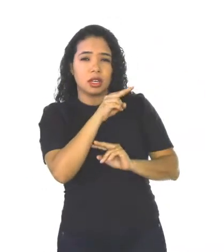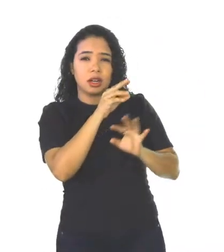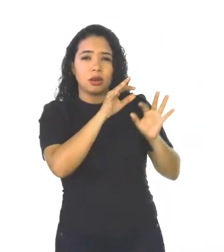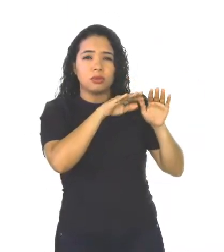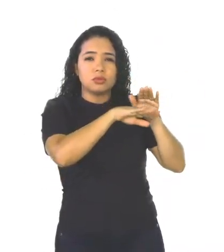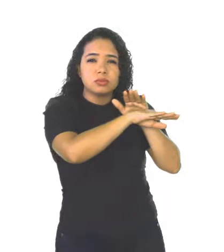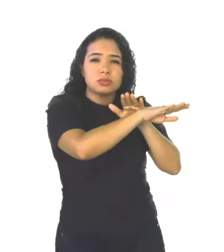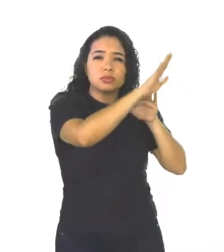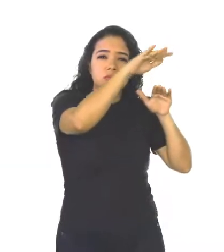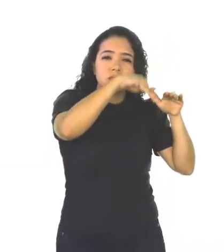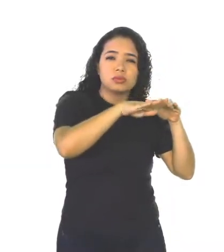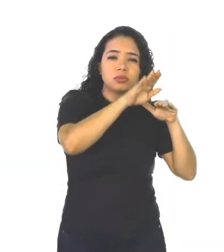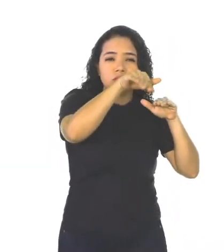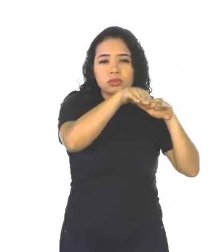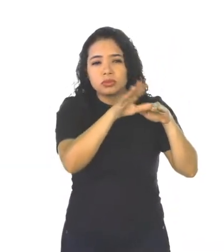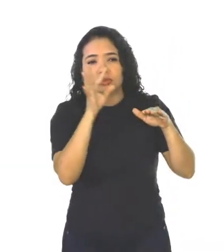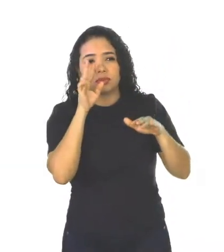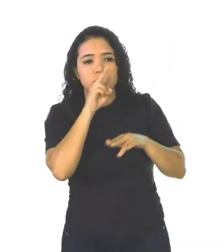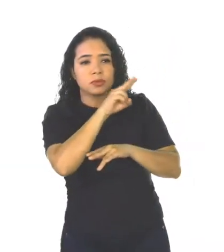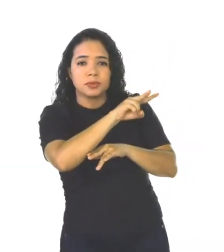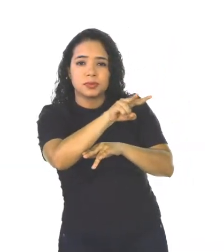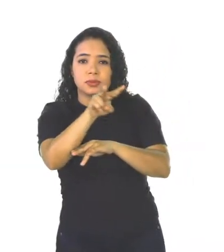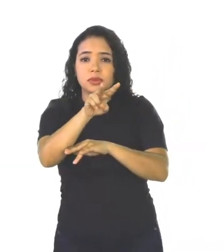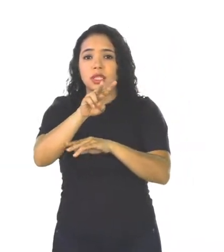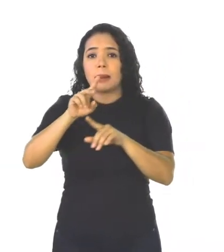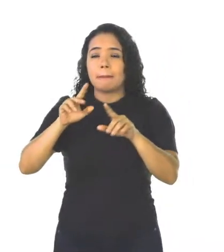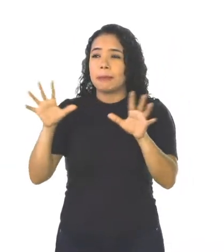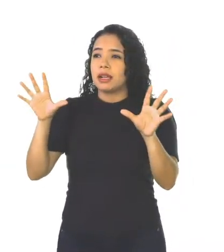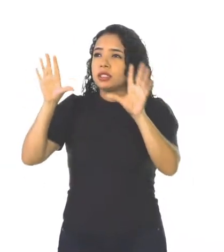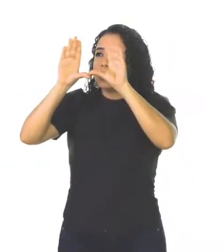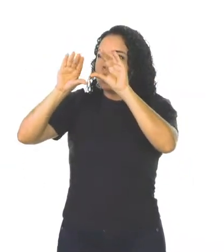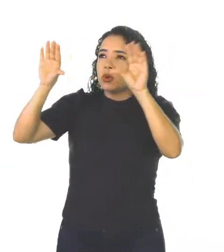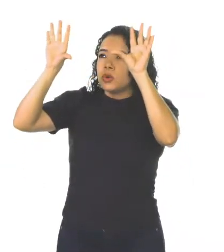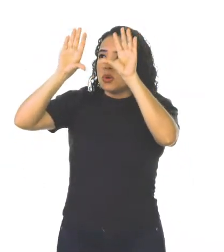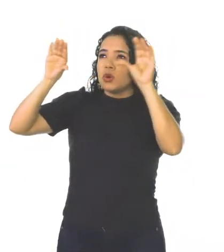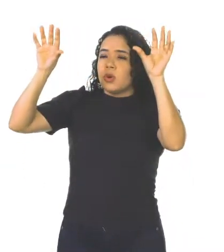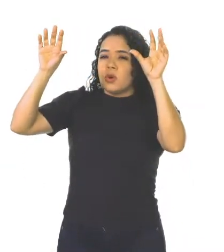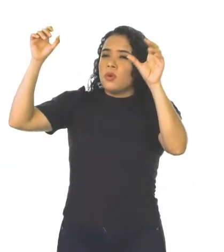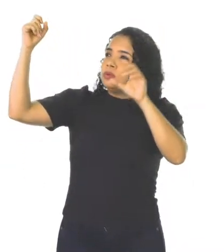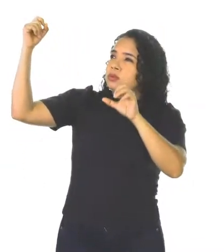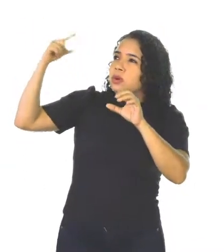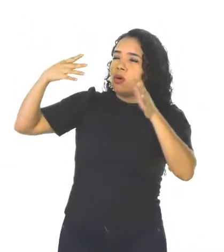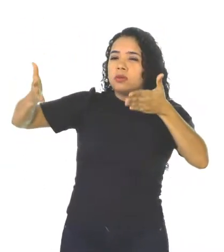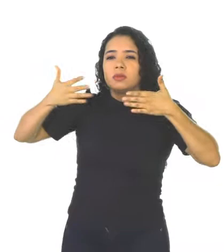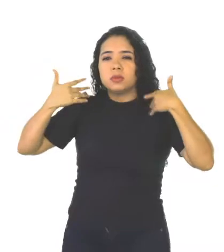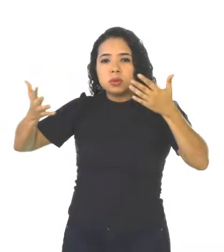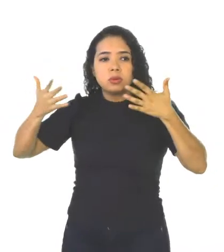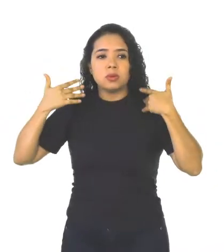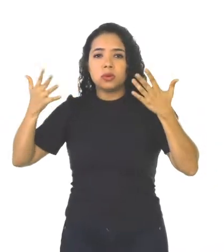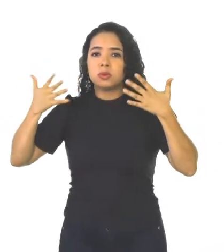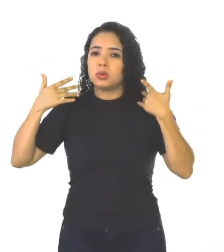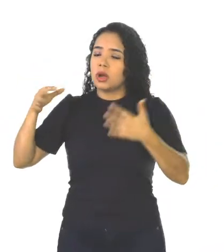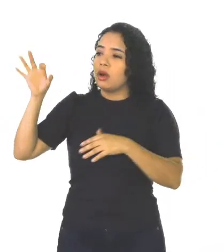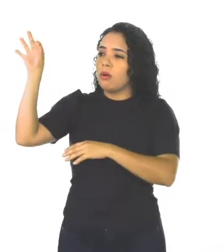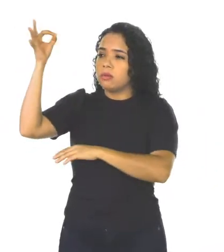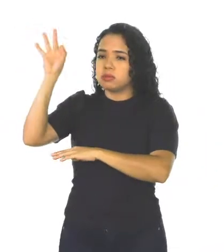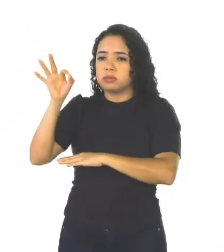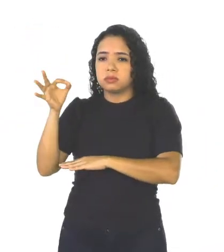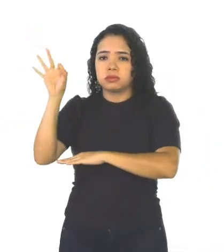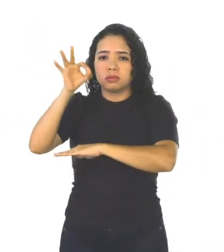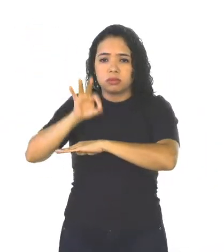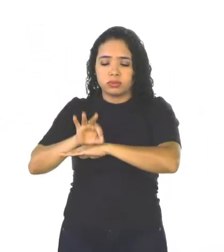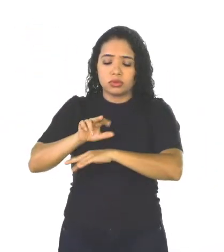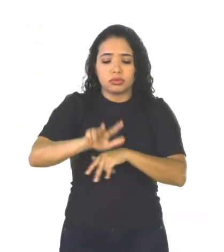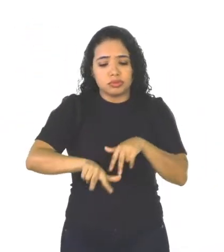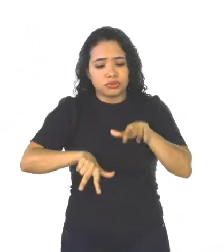horizonte. Num dia abafado e de muito calor, Dodô andava triste, perambulando pela